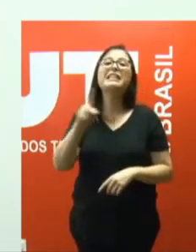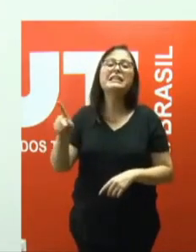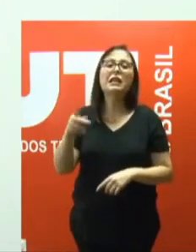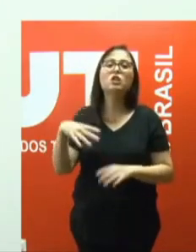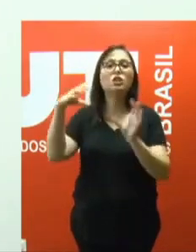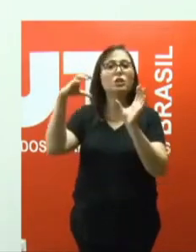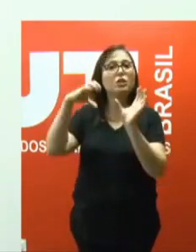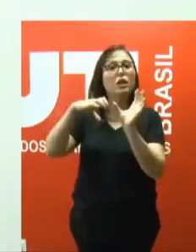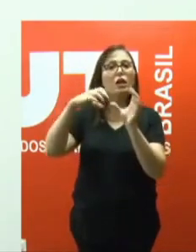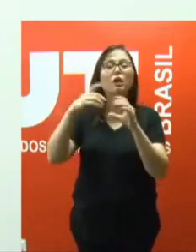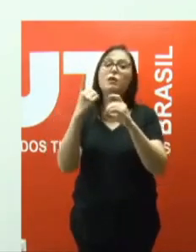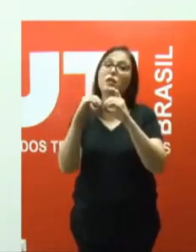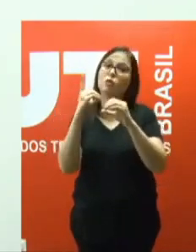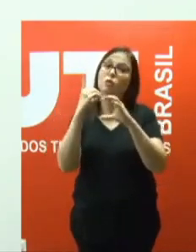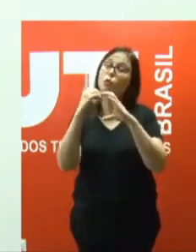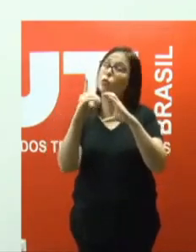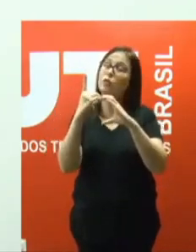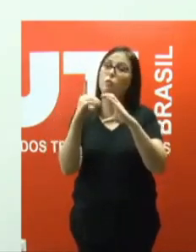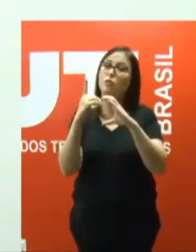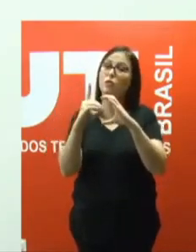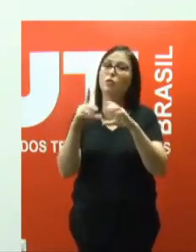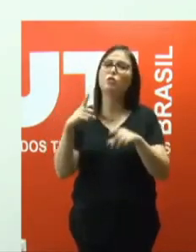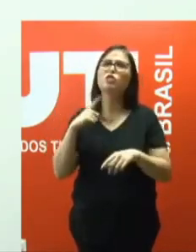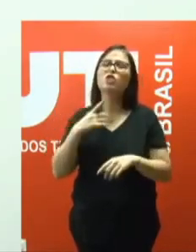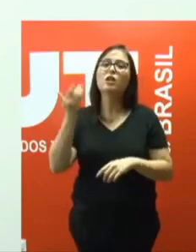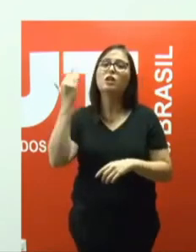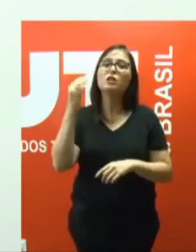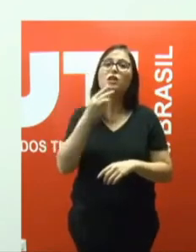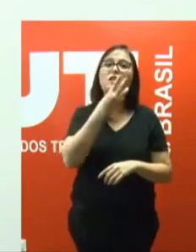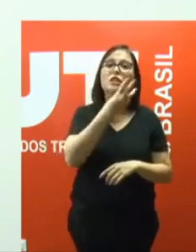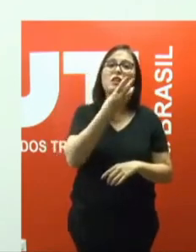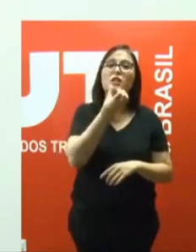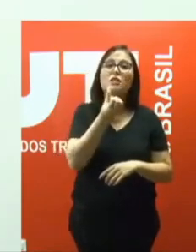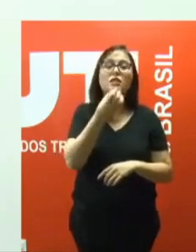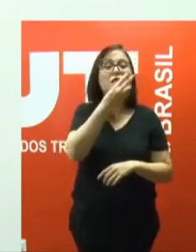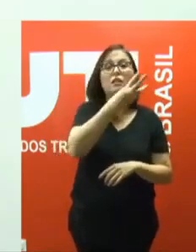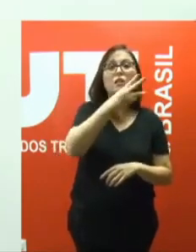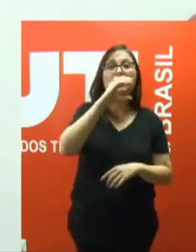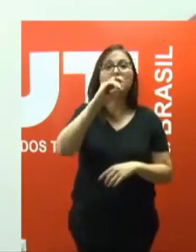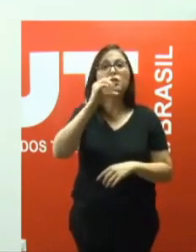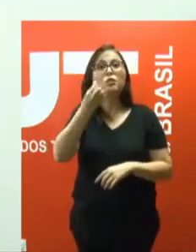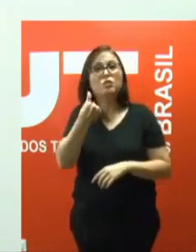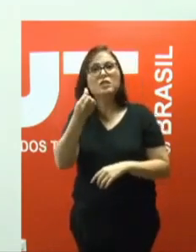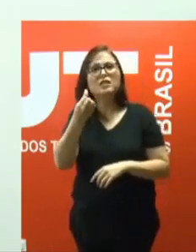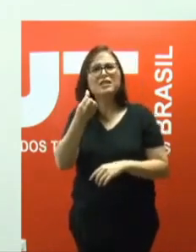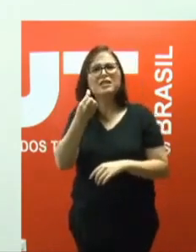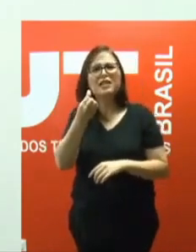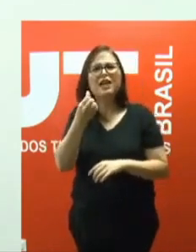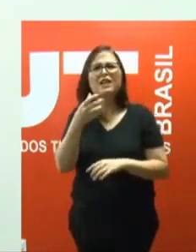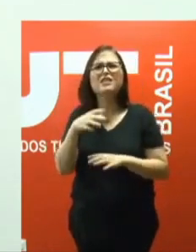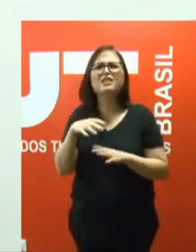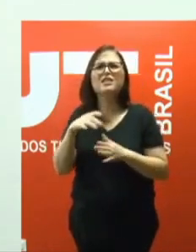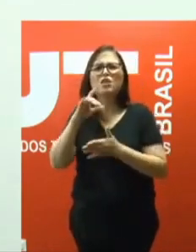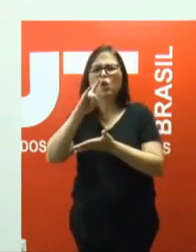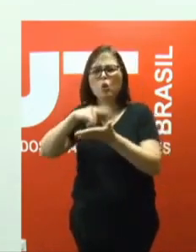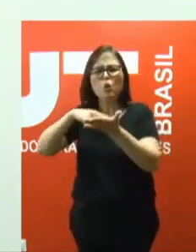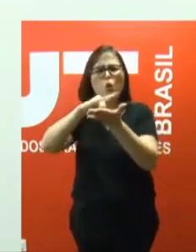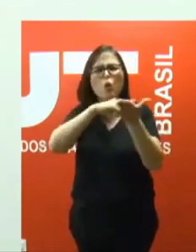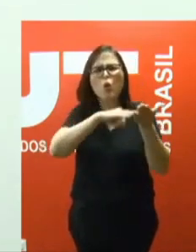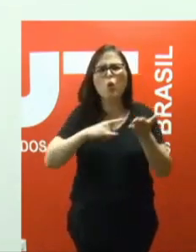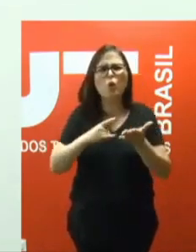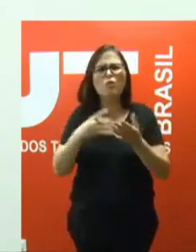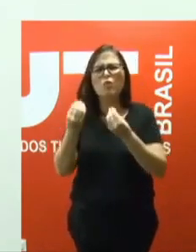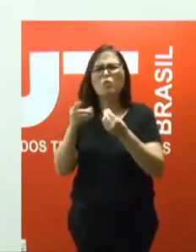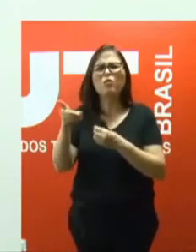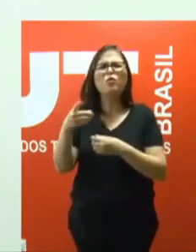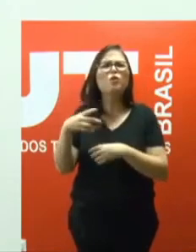de um partido que tinha 306 constituintes e 23 governadores de Estado, nem o Ulisses Guimarães tinha 10% da